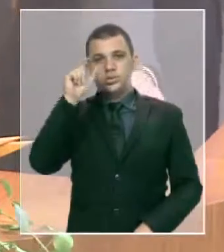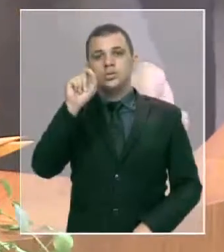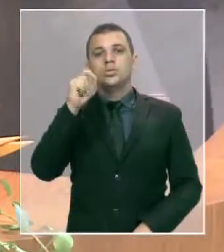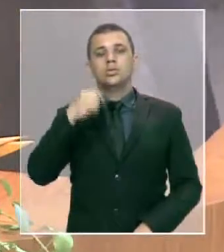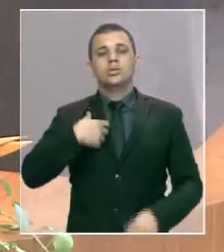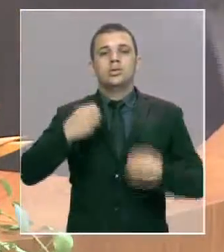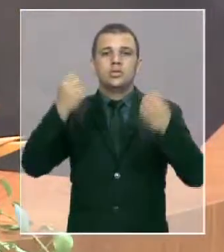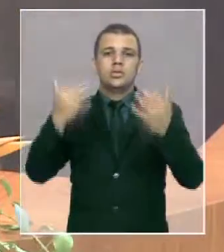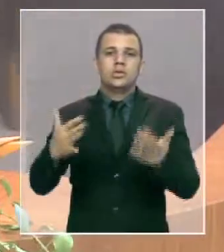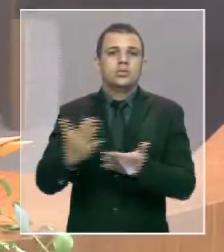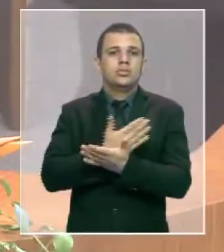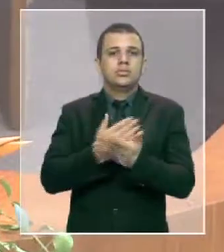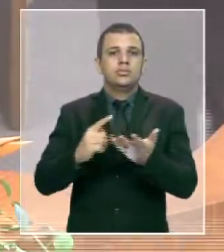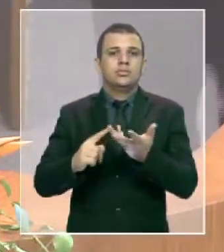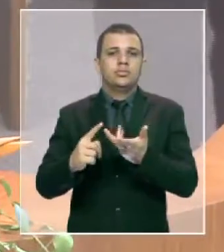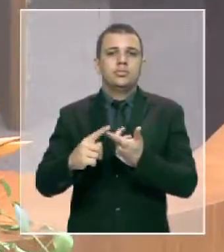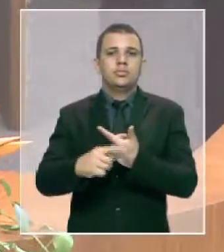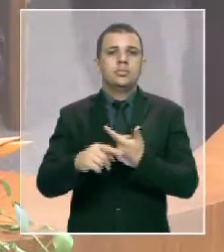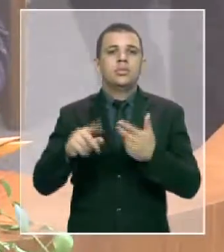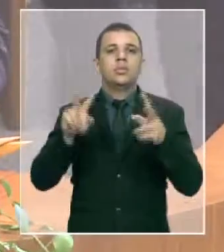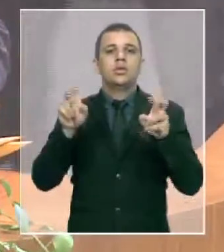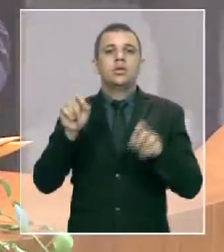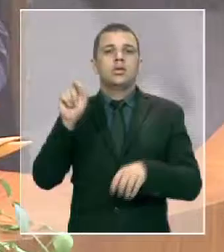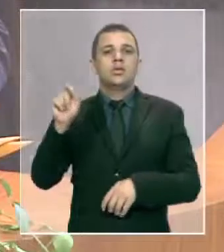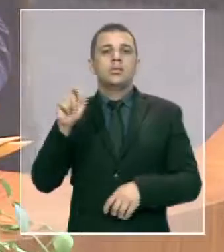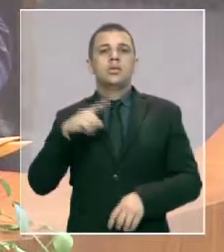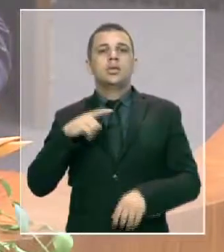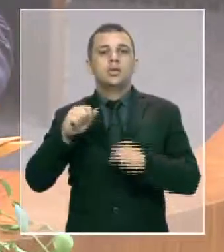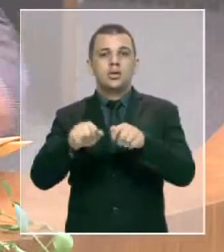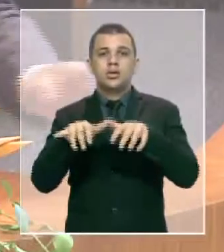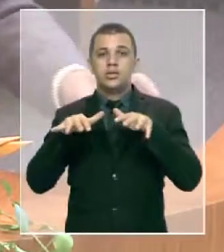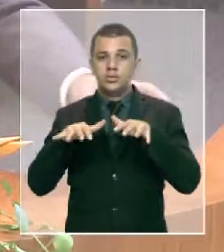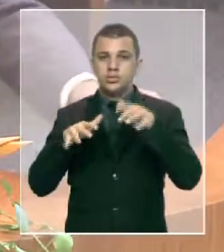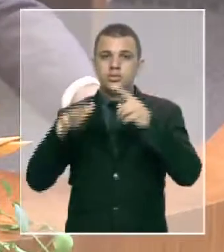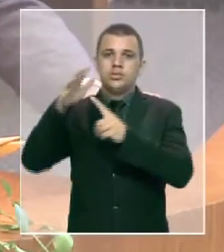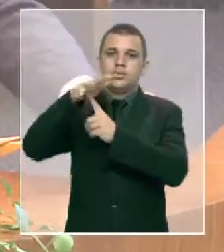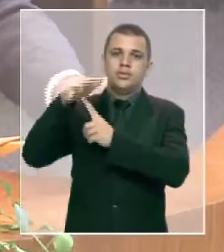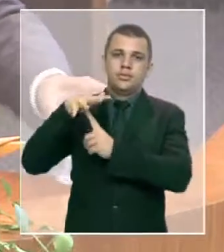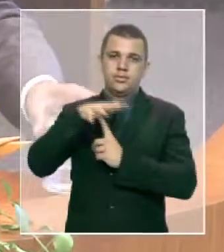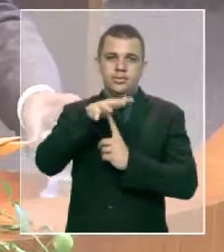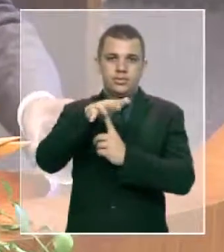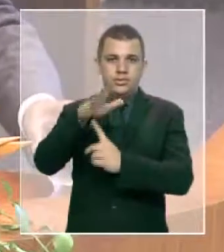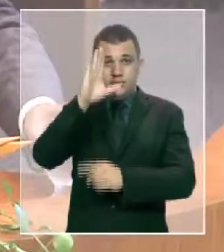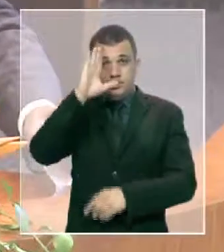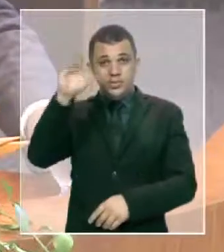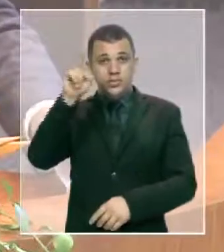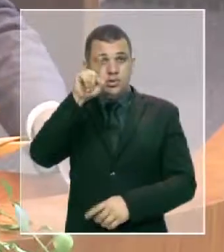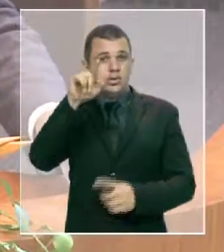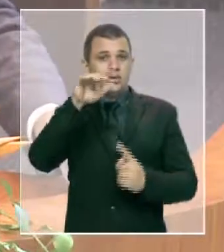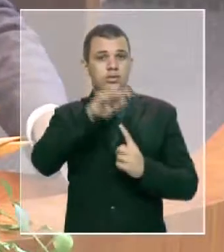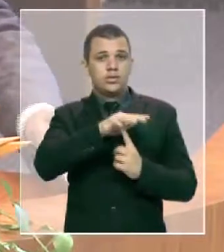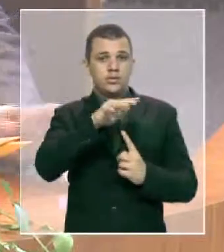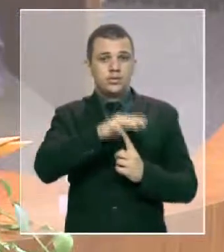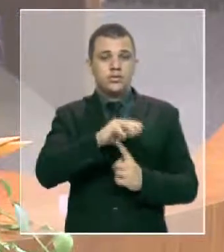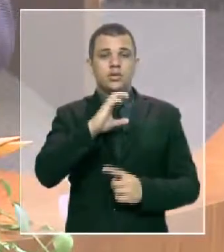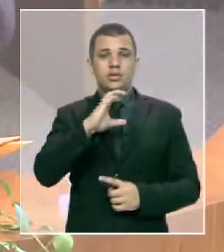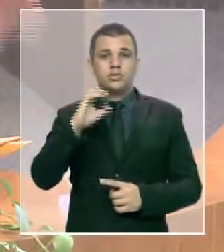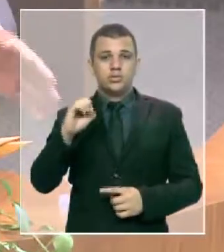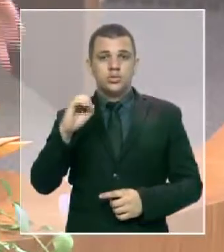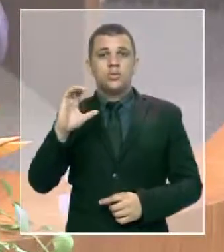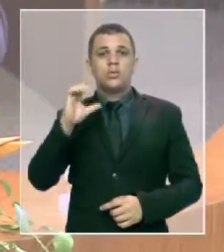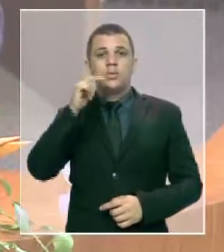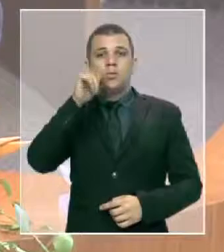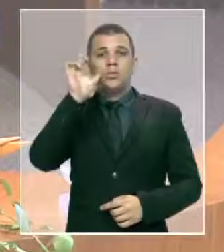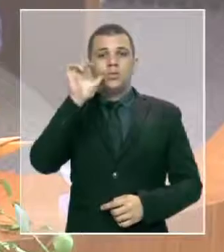considerações sobre a audiência, a terceira audiência das feiras, em especial a feira da cidade operária, realizada ontem